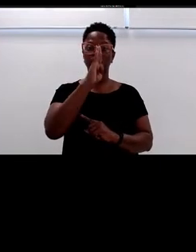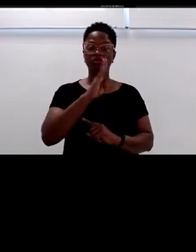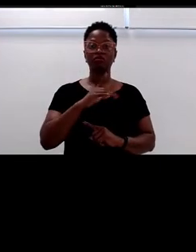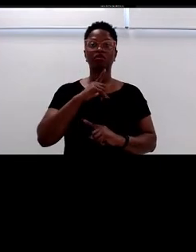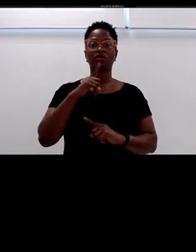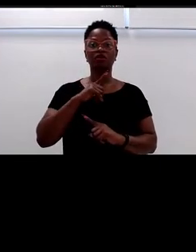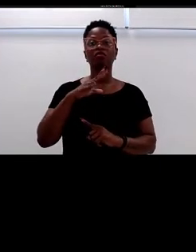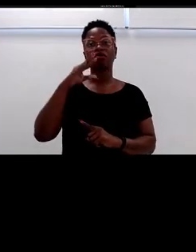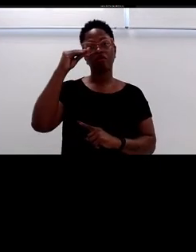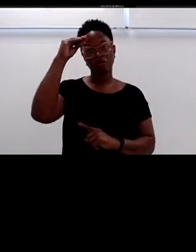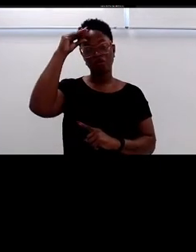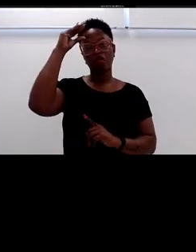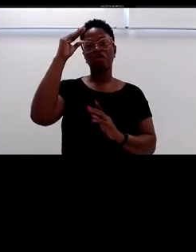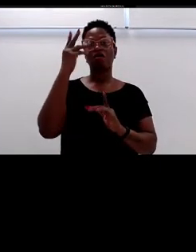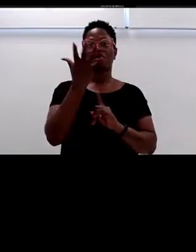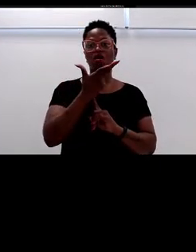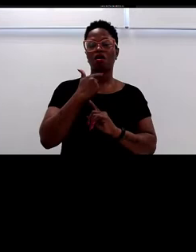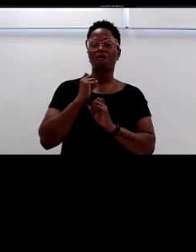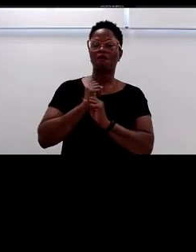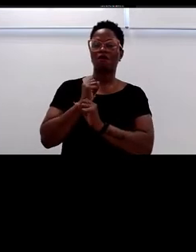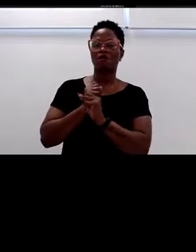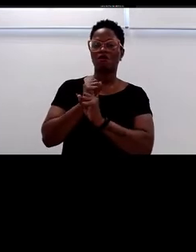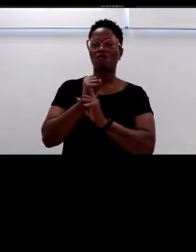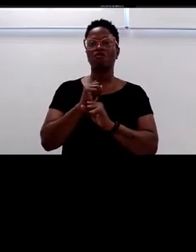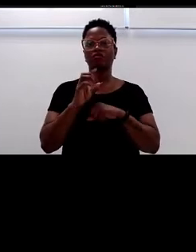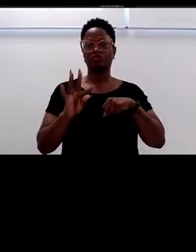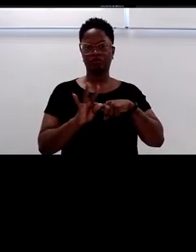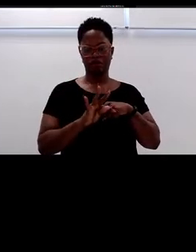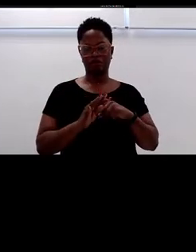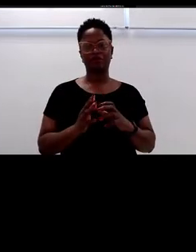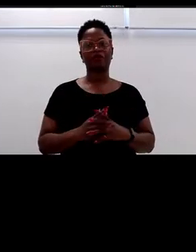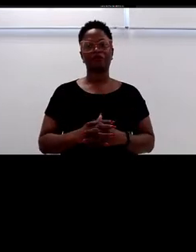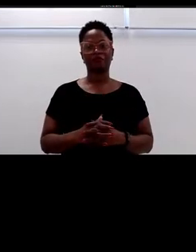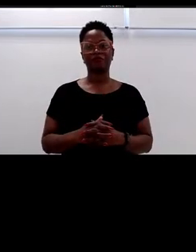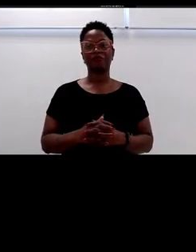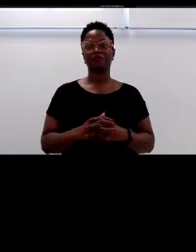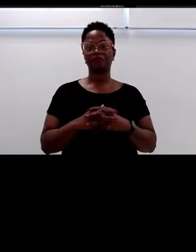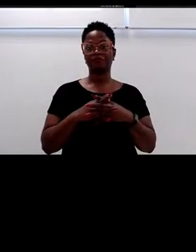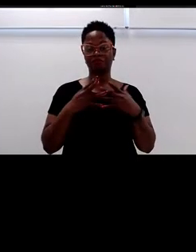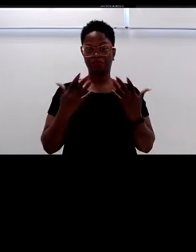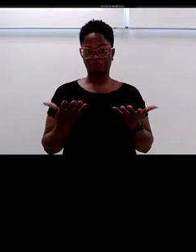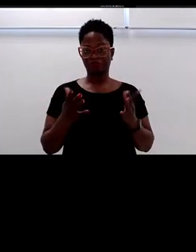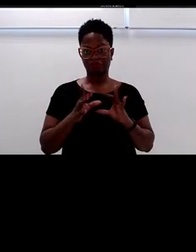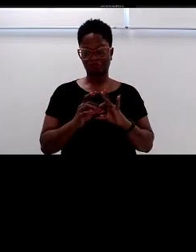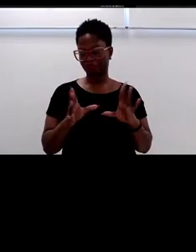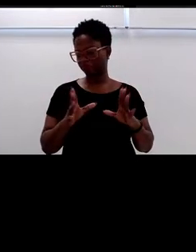conhecimento dessa arte milenar e sua técnica. Às suas ordens.